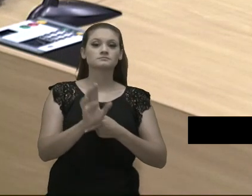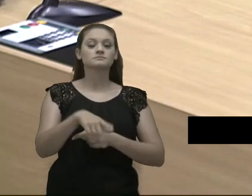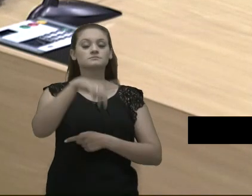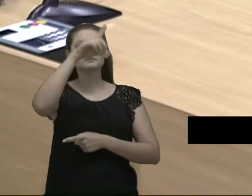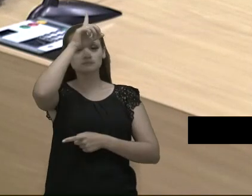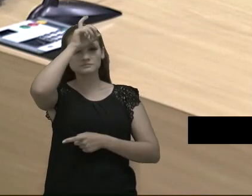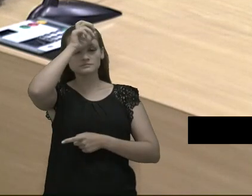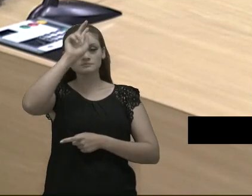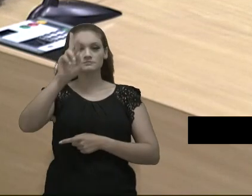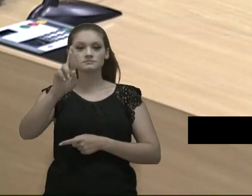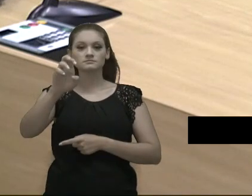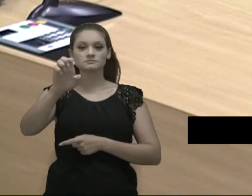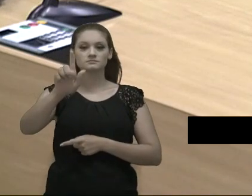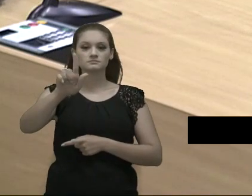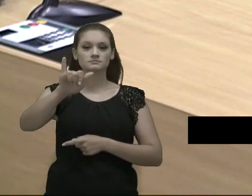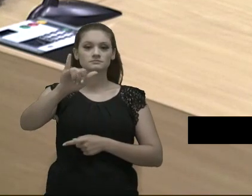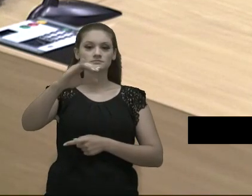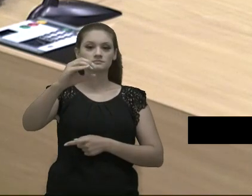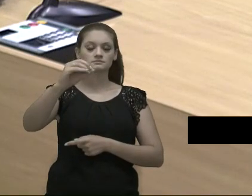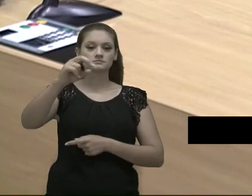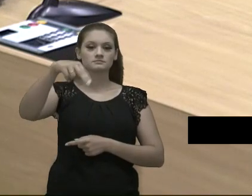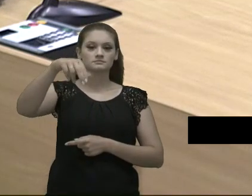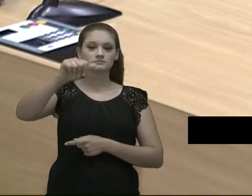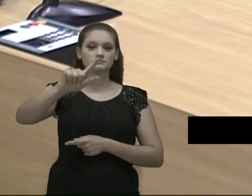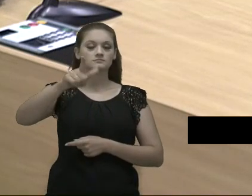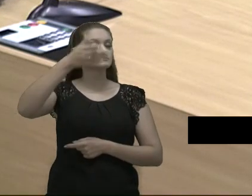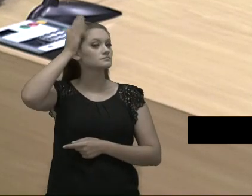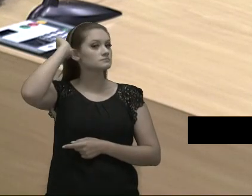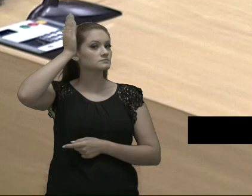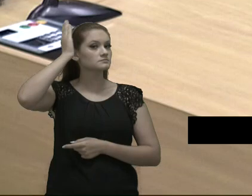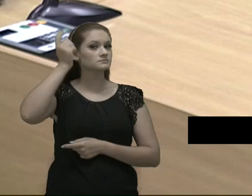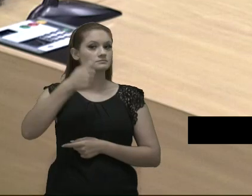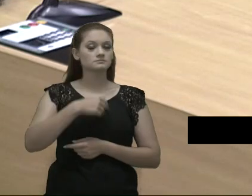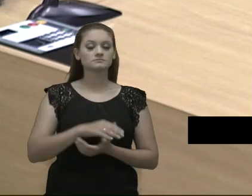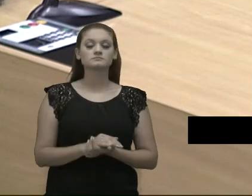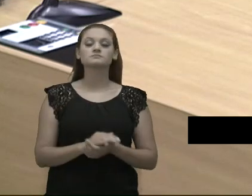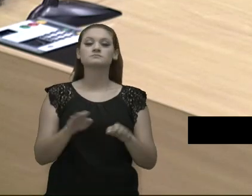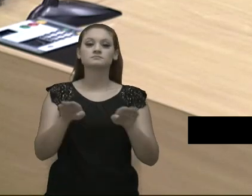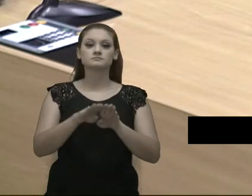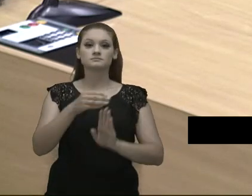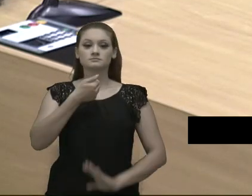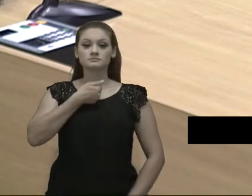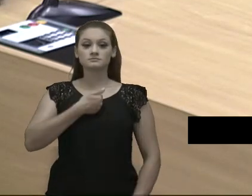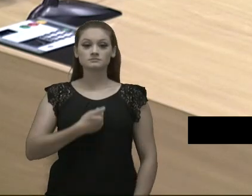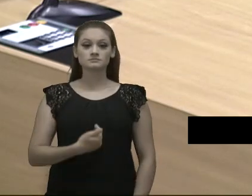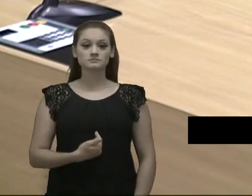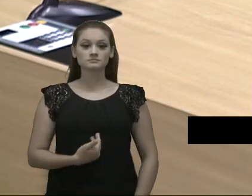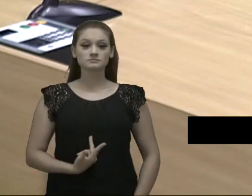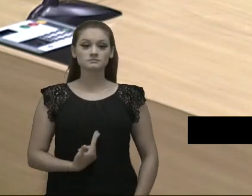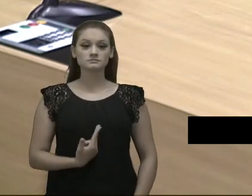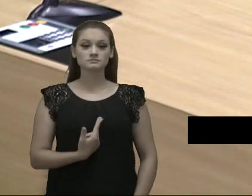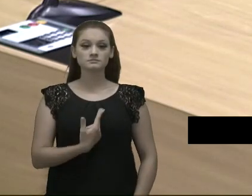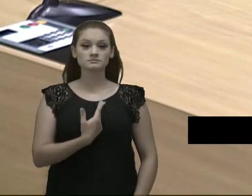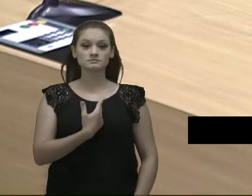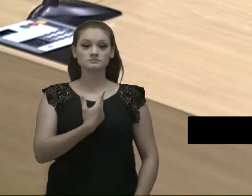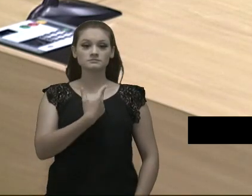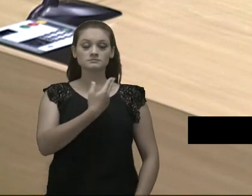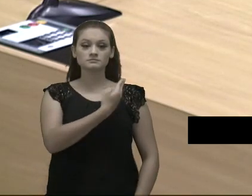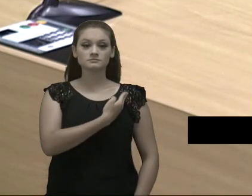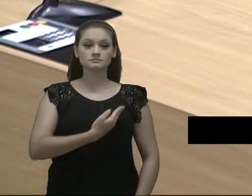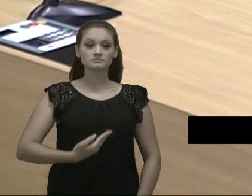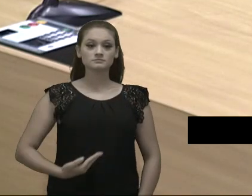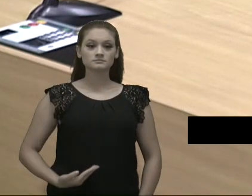Paraíba, de Taubaté. Sou cirurgião funcionário público